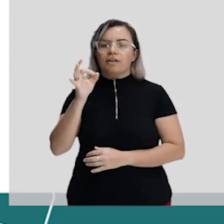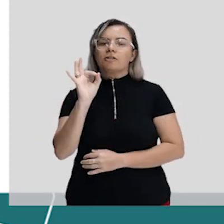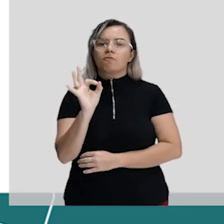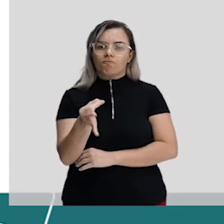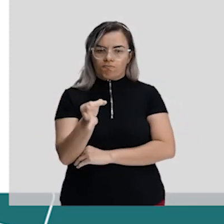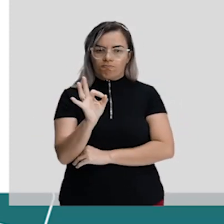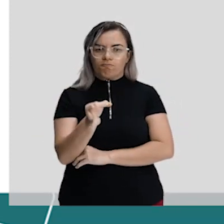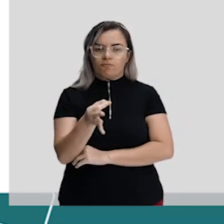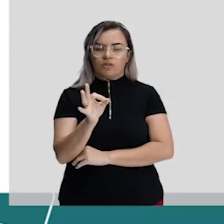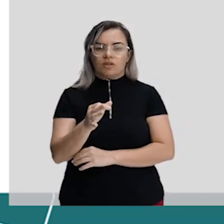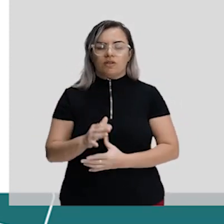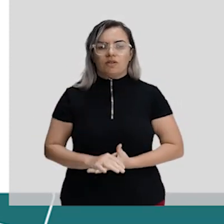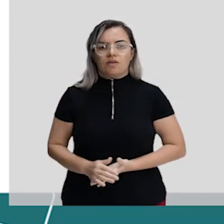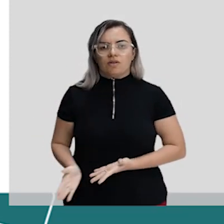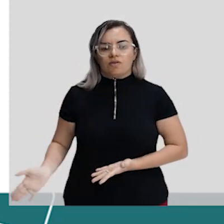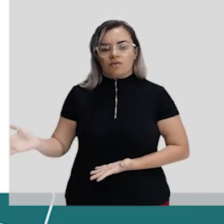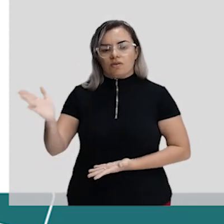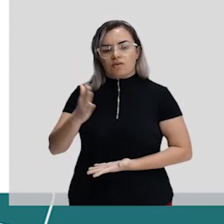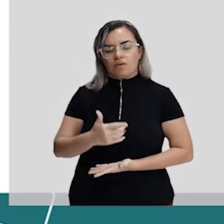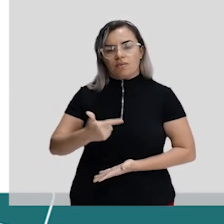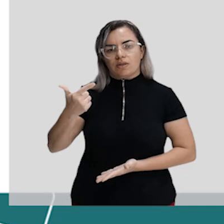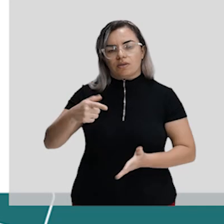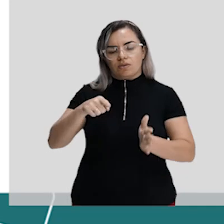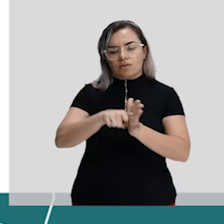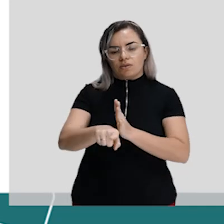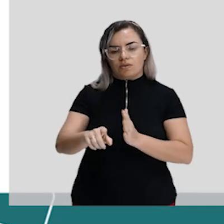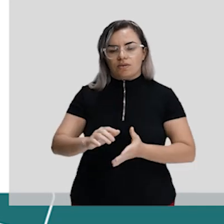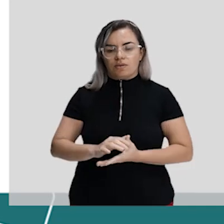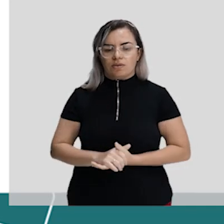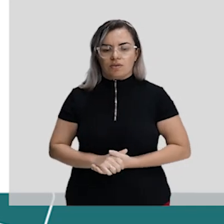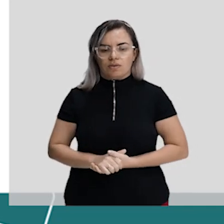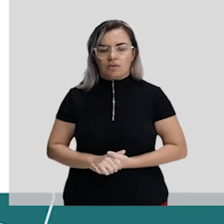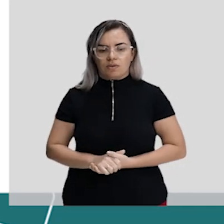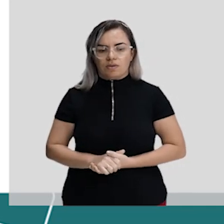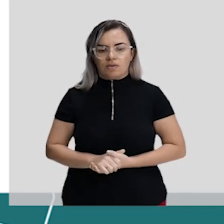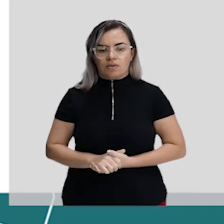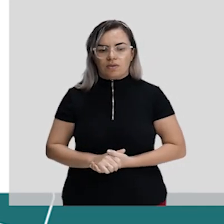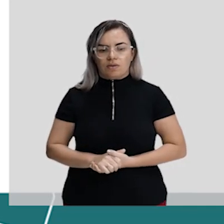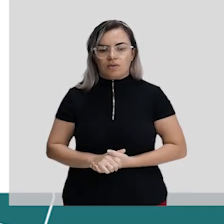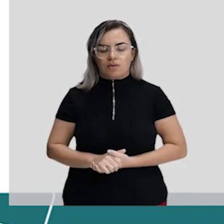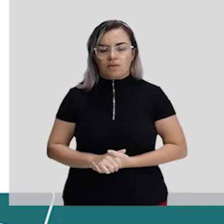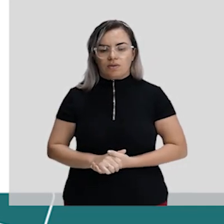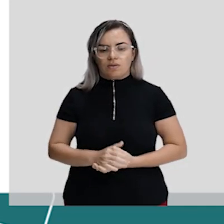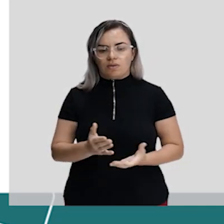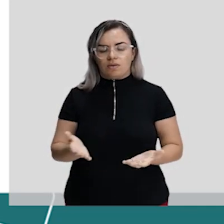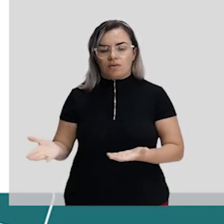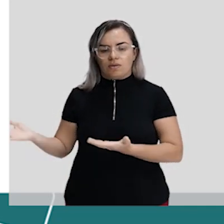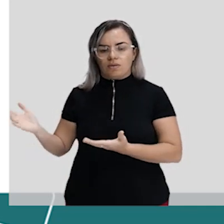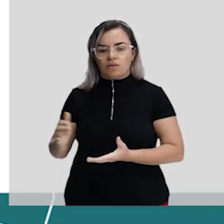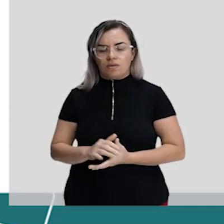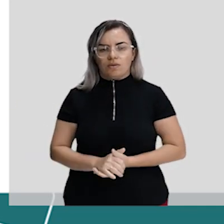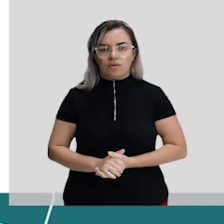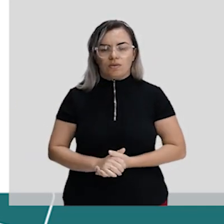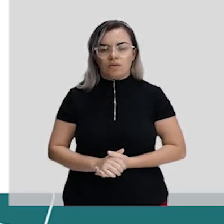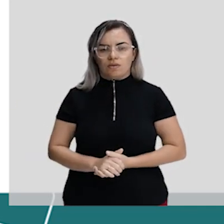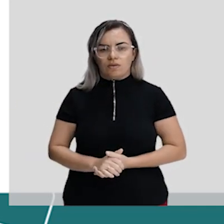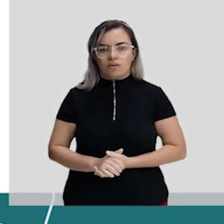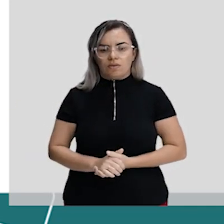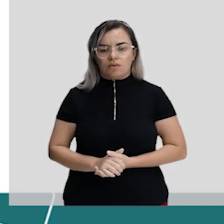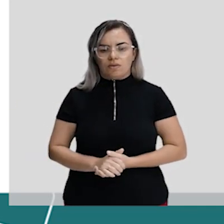respondido. Então, a segunda questão. Vamos lá. A segunda questão, ela diz o seguinte.